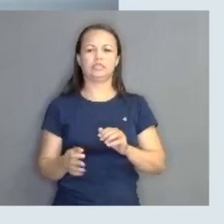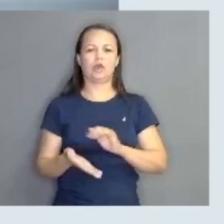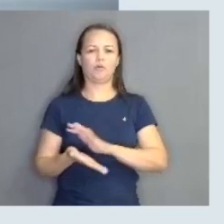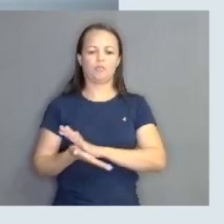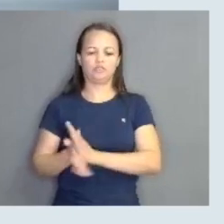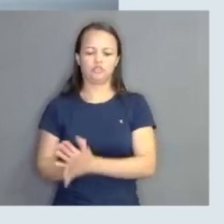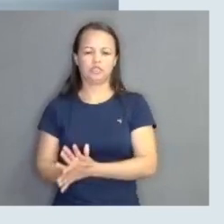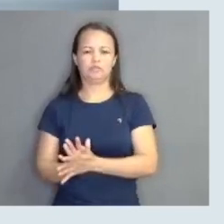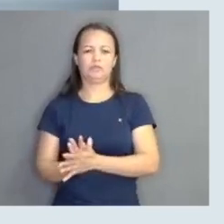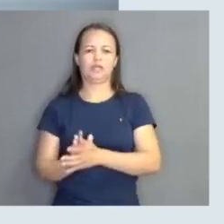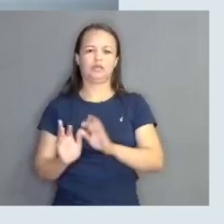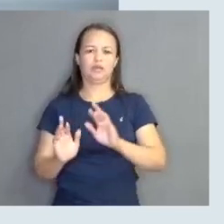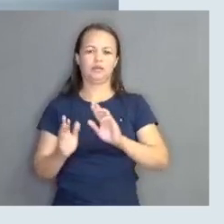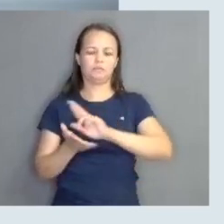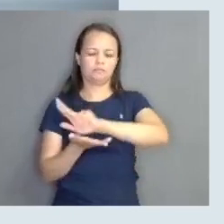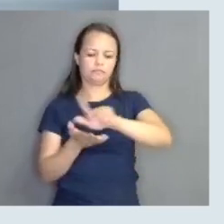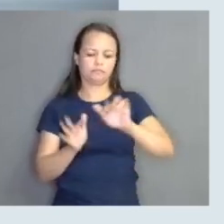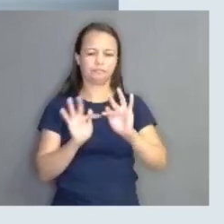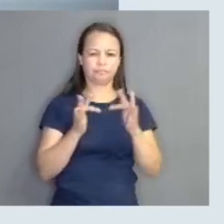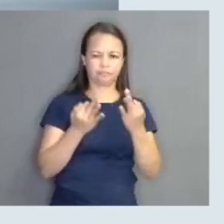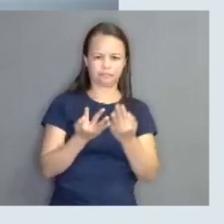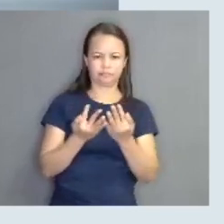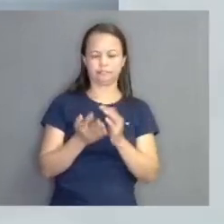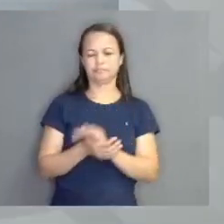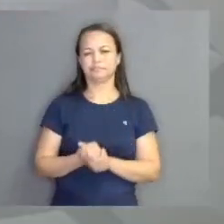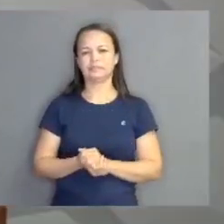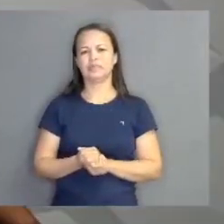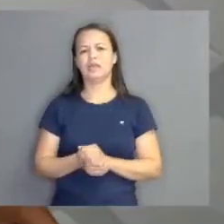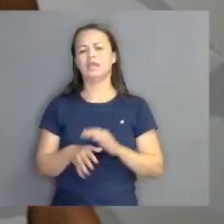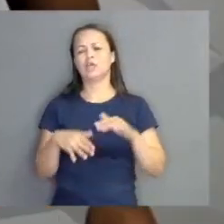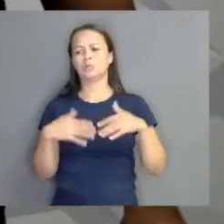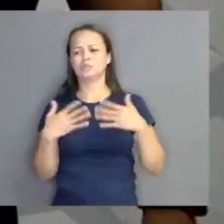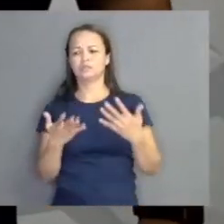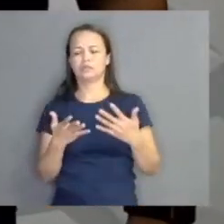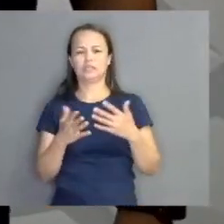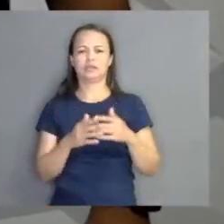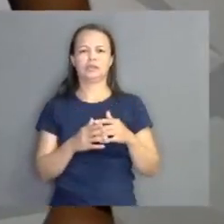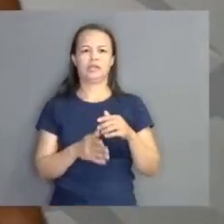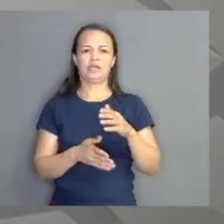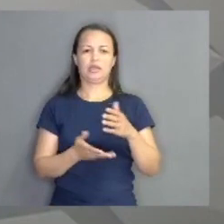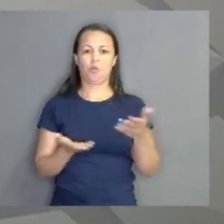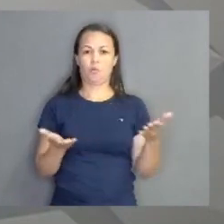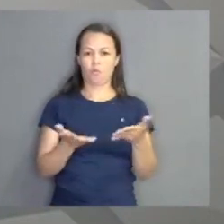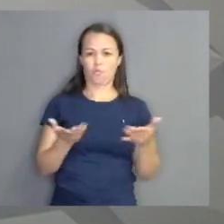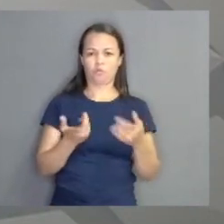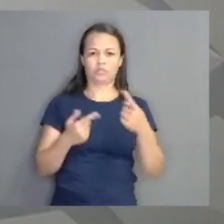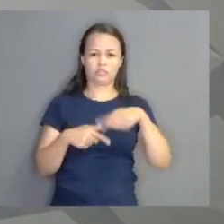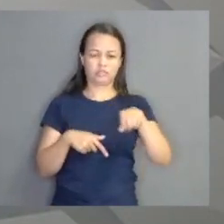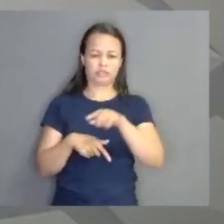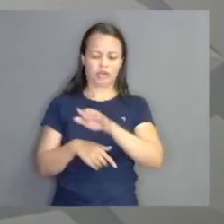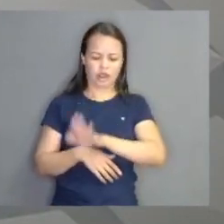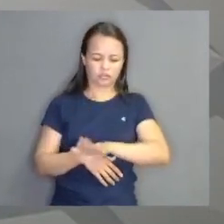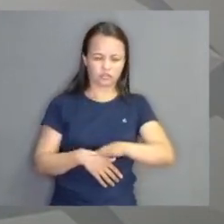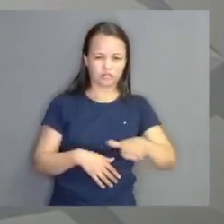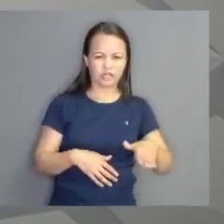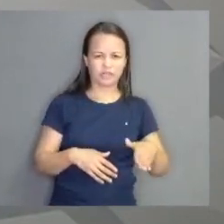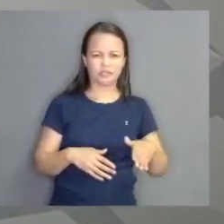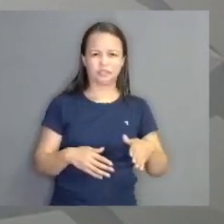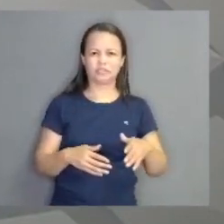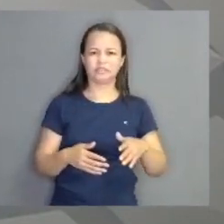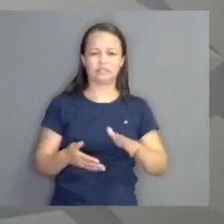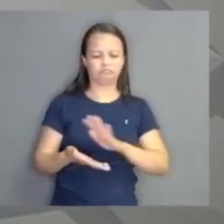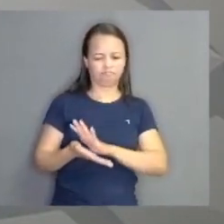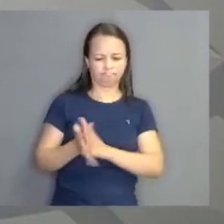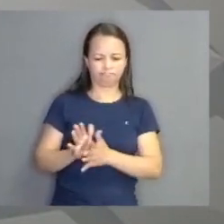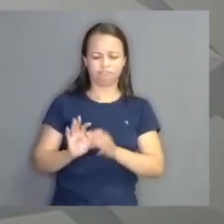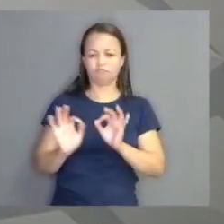atualidade? Se fosse daquela forma, seria muito restrito, né? Então as crianças todas